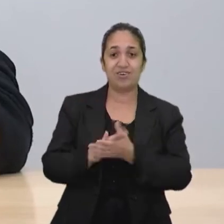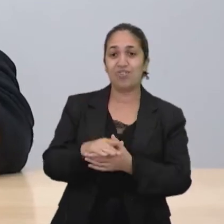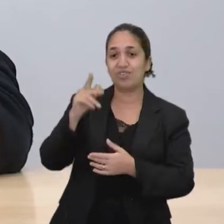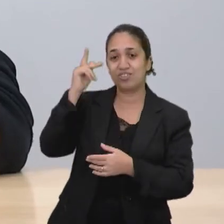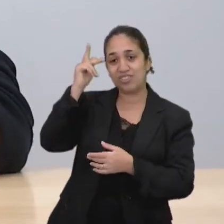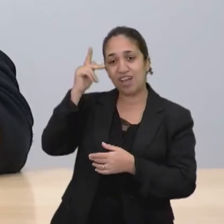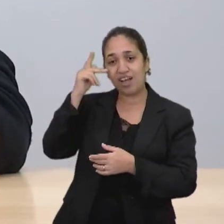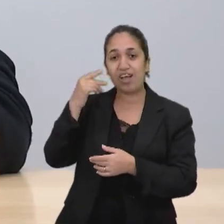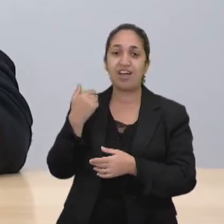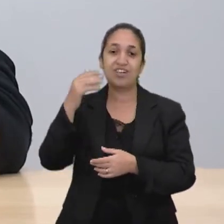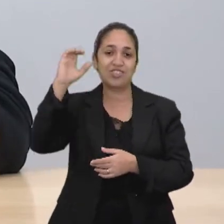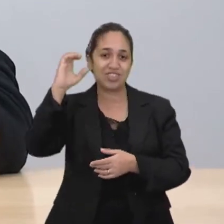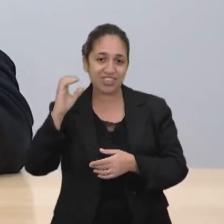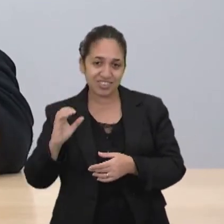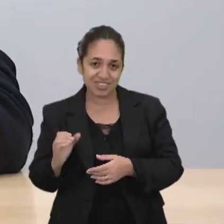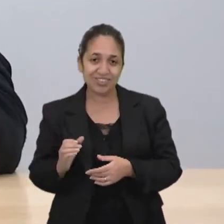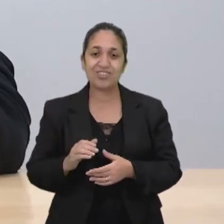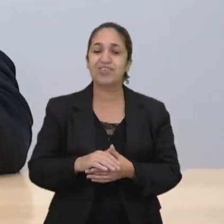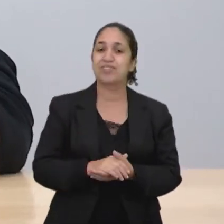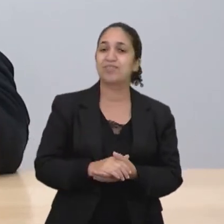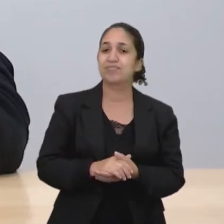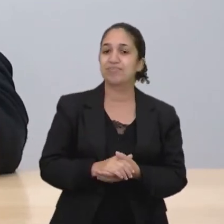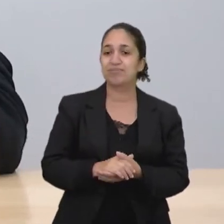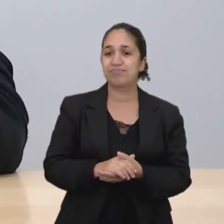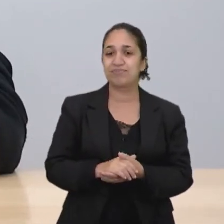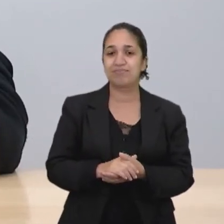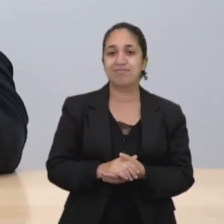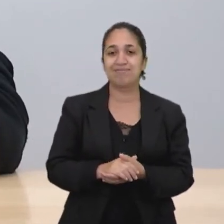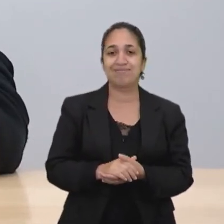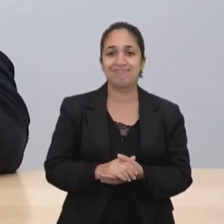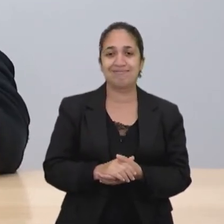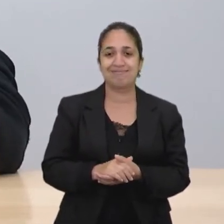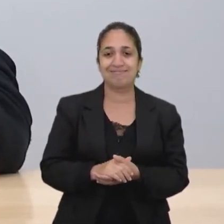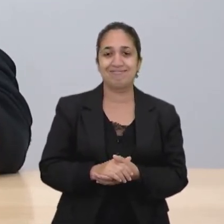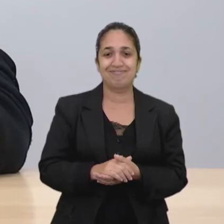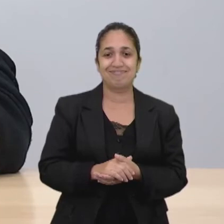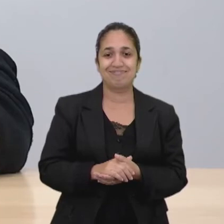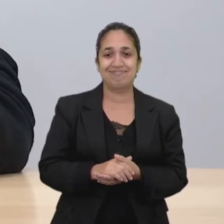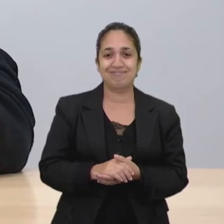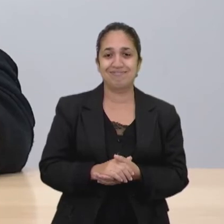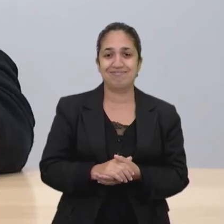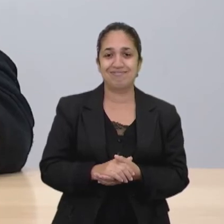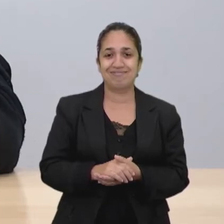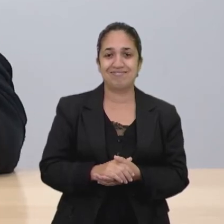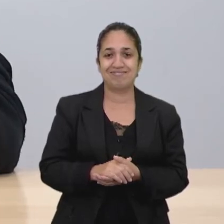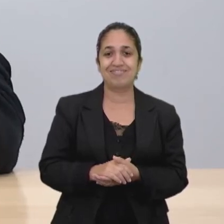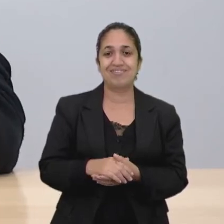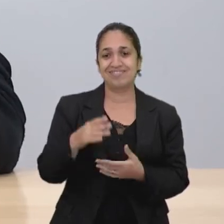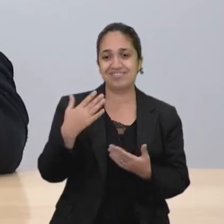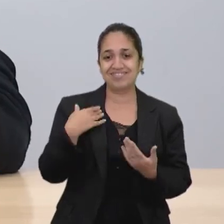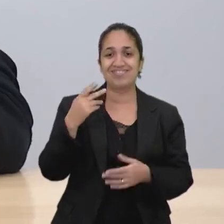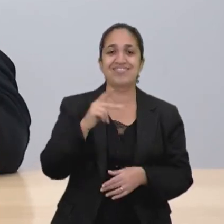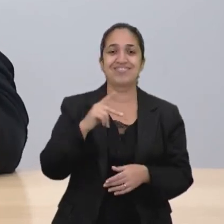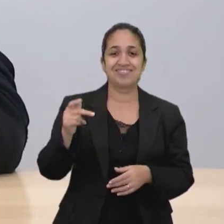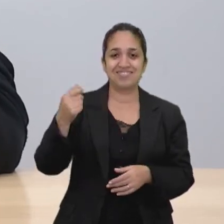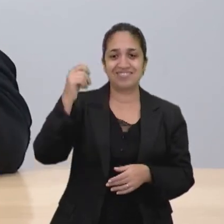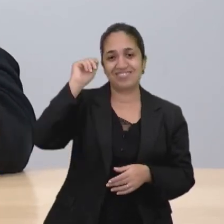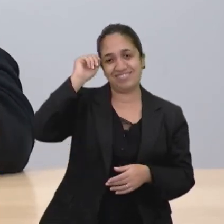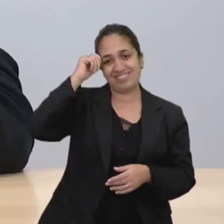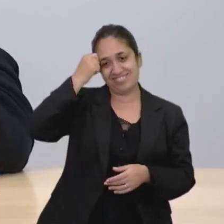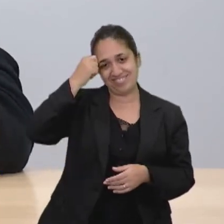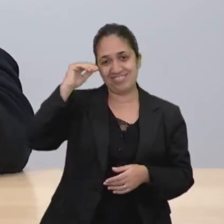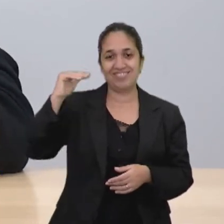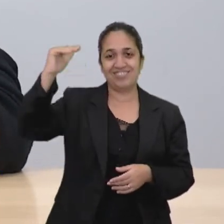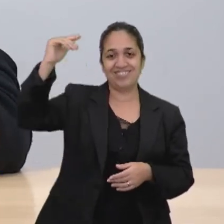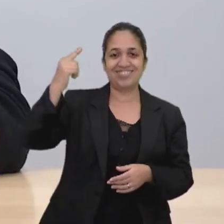Kátia e com a Cristiane, Daqui a pouco a Cristiane com a gente. E olha só, eu sou professor negro, de